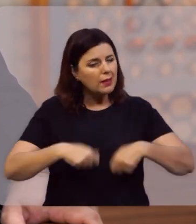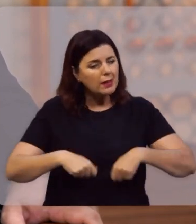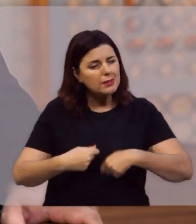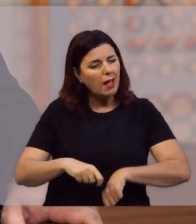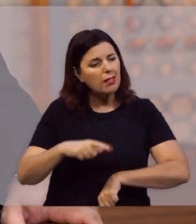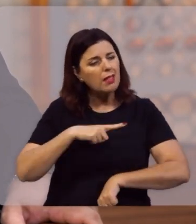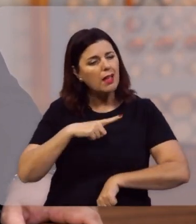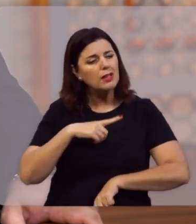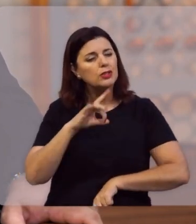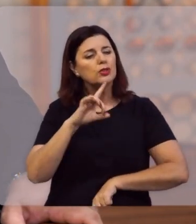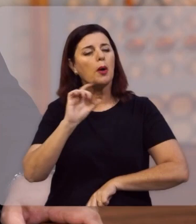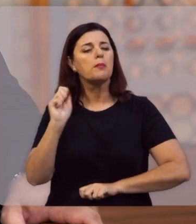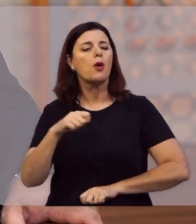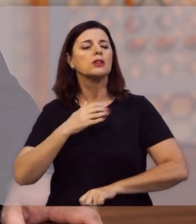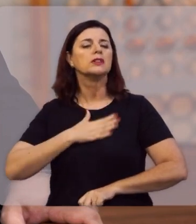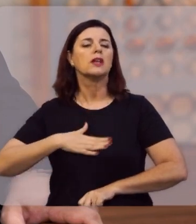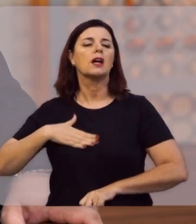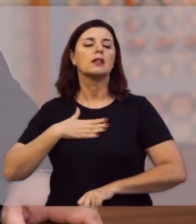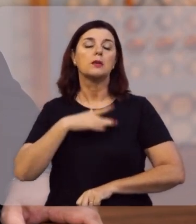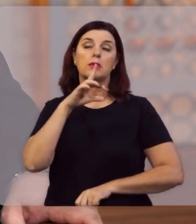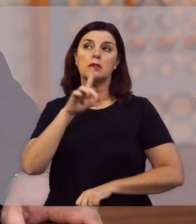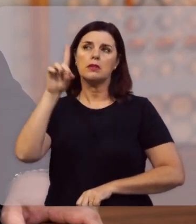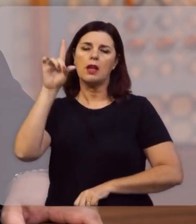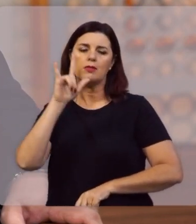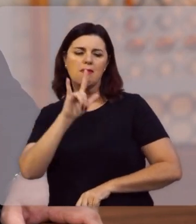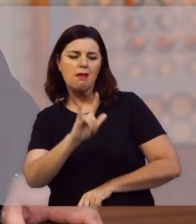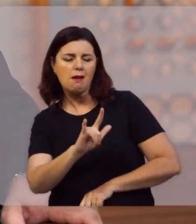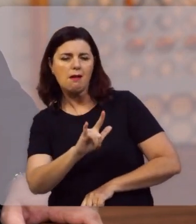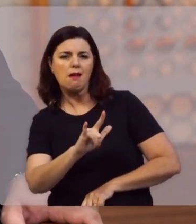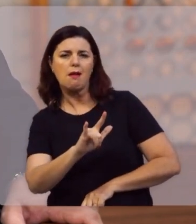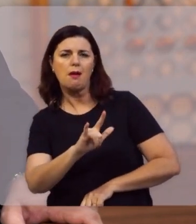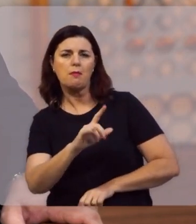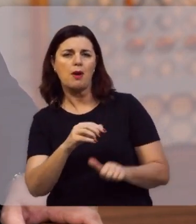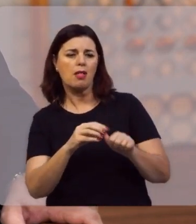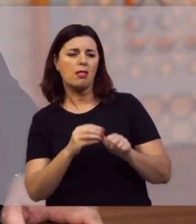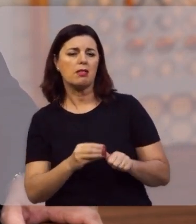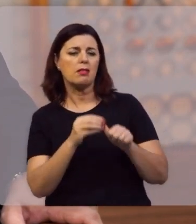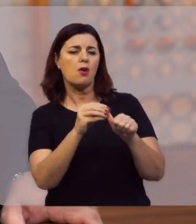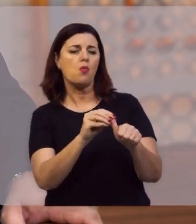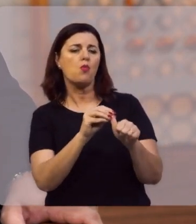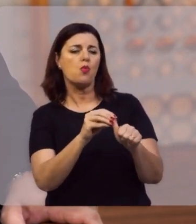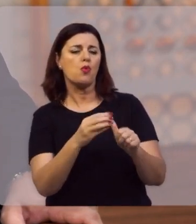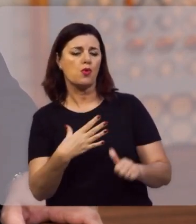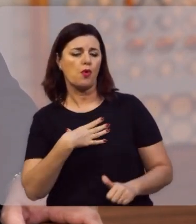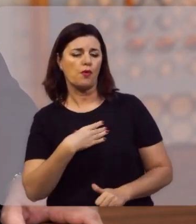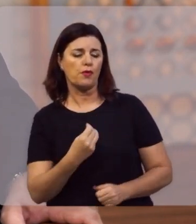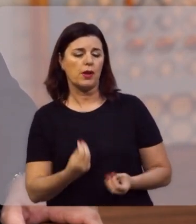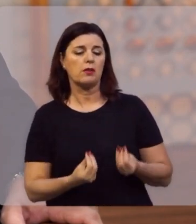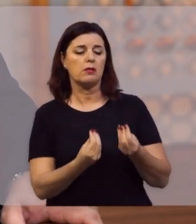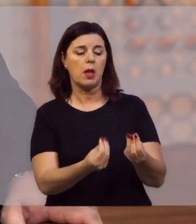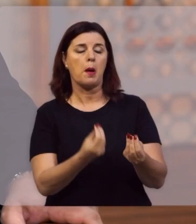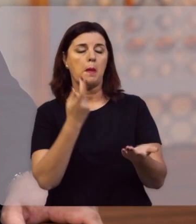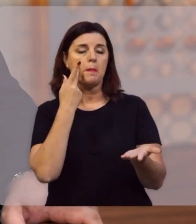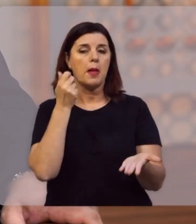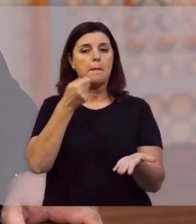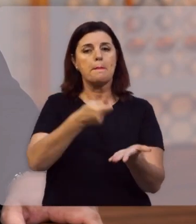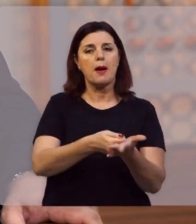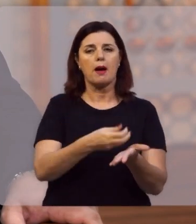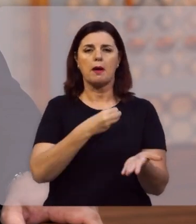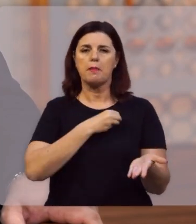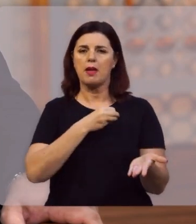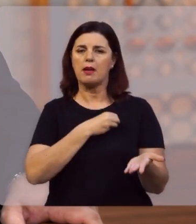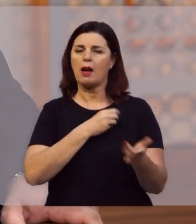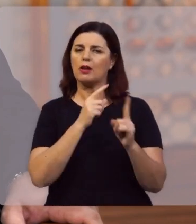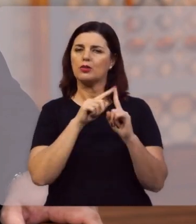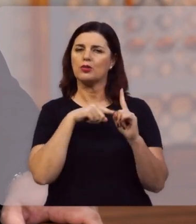só podem ser satisfeitas por um Deus que o amor e deu seu único filho para pagar os seus pecados na cruz e que